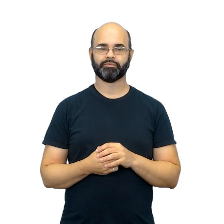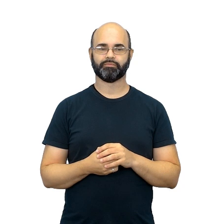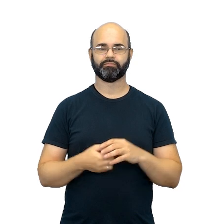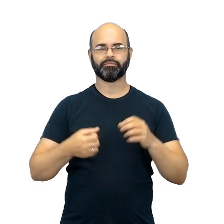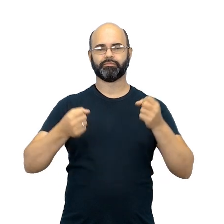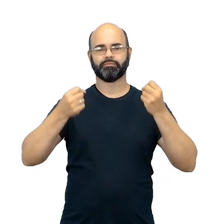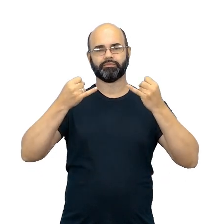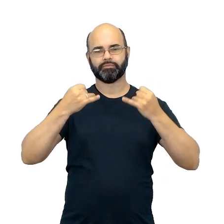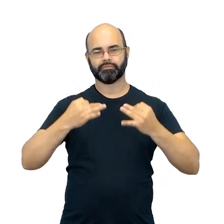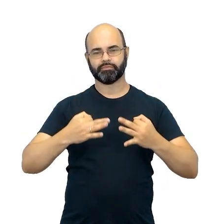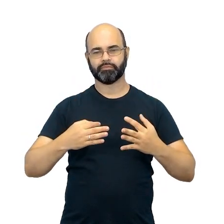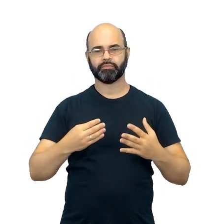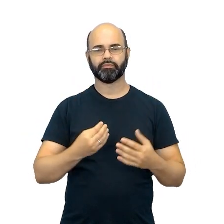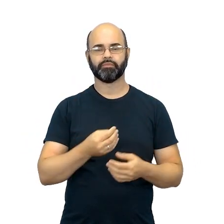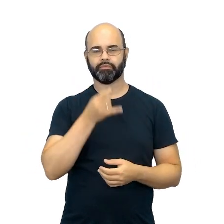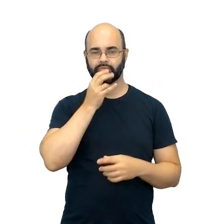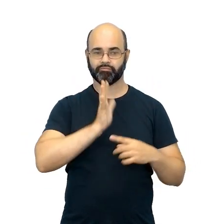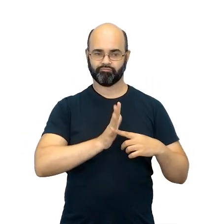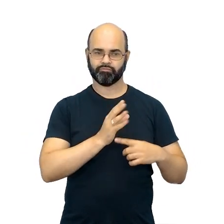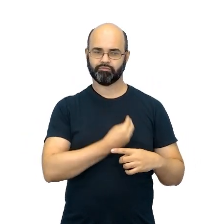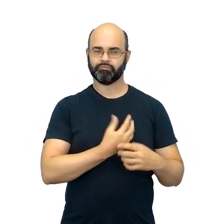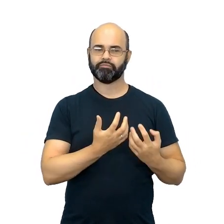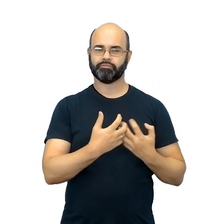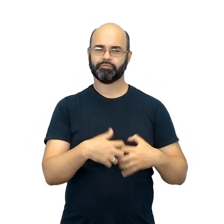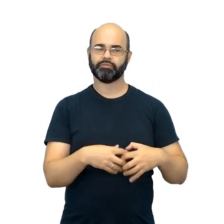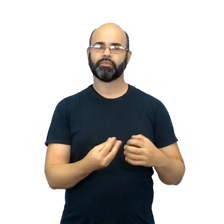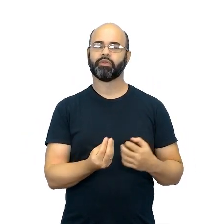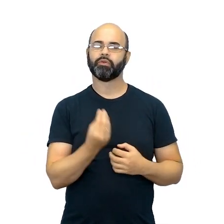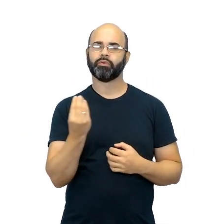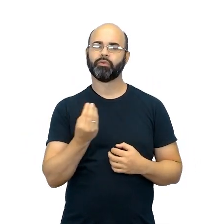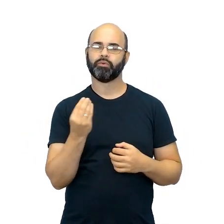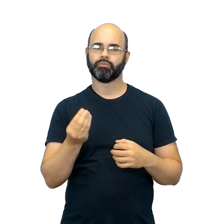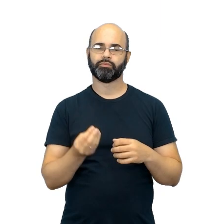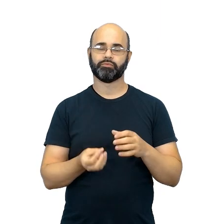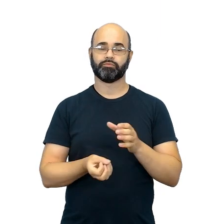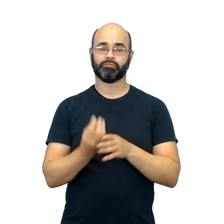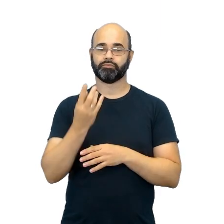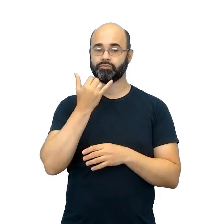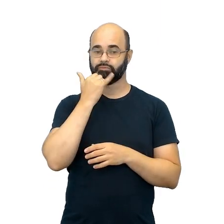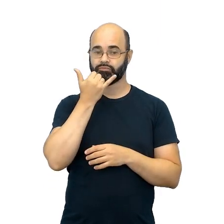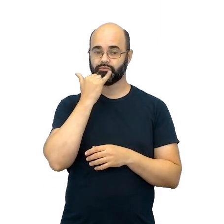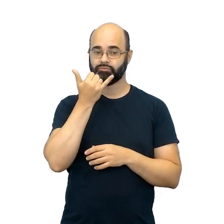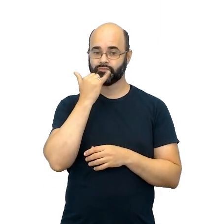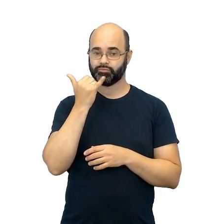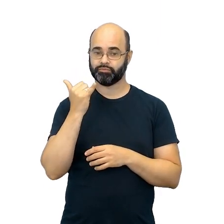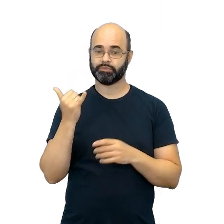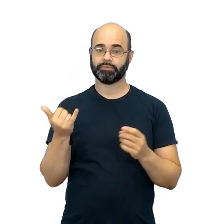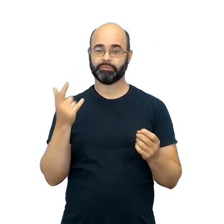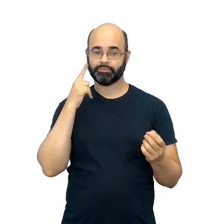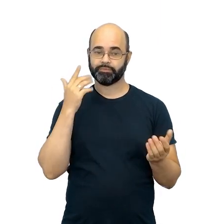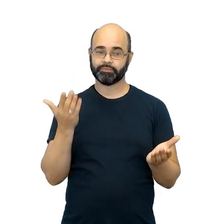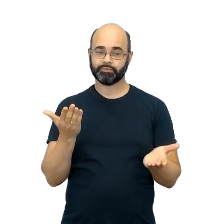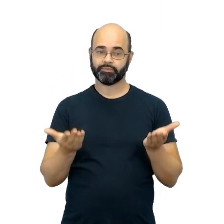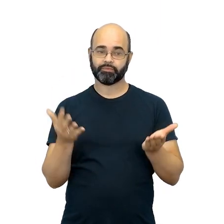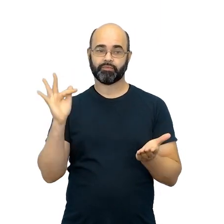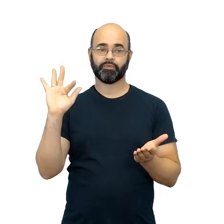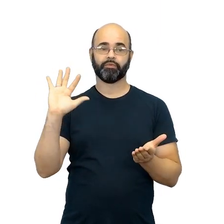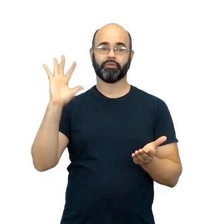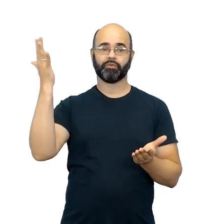explicar o funcionamento de motores e geradores elétricos e seus componentes e os correspondentes fenômenos e